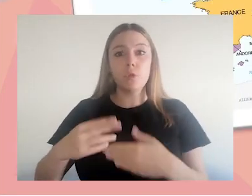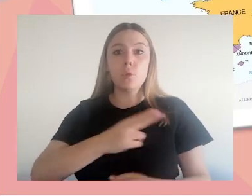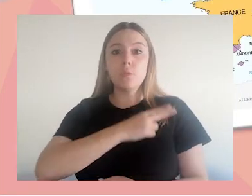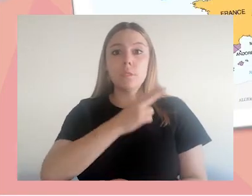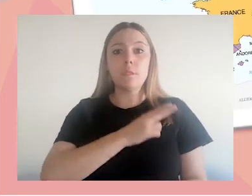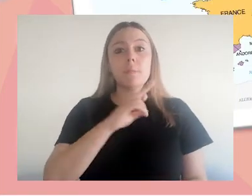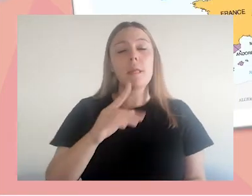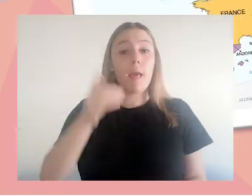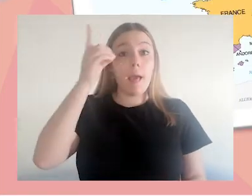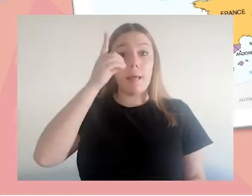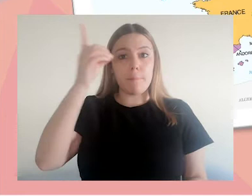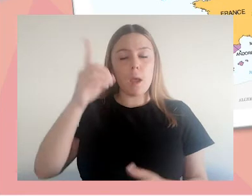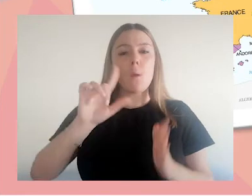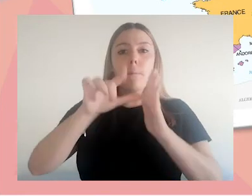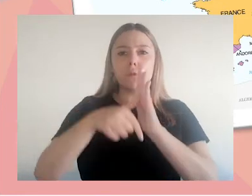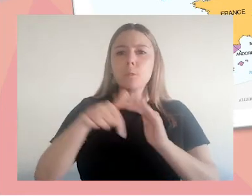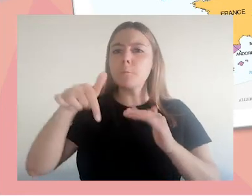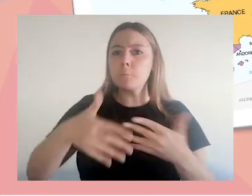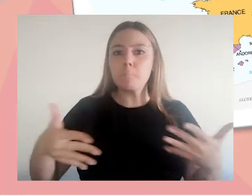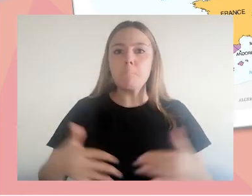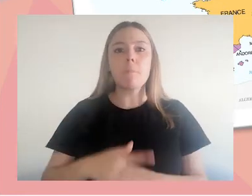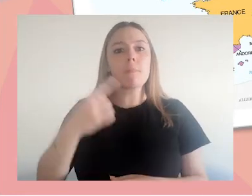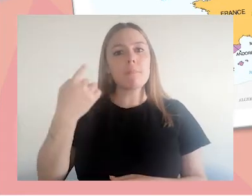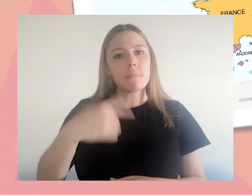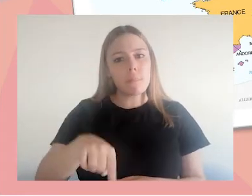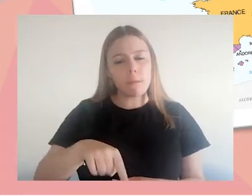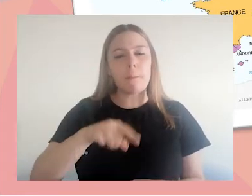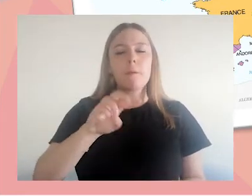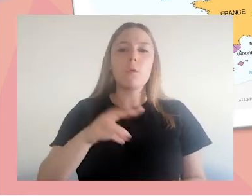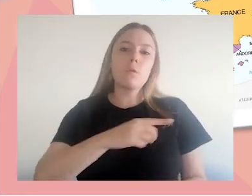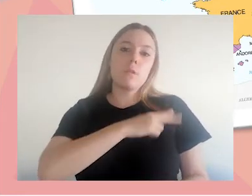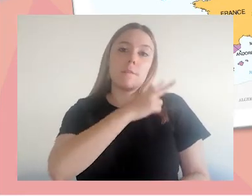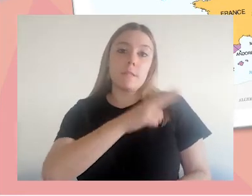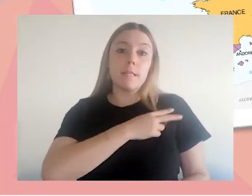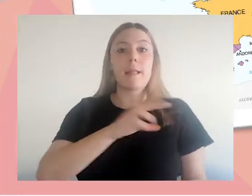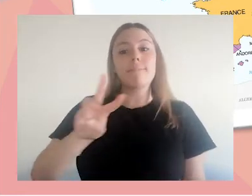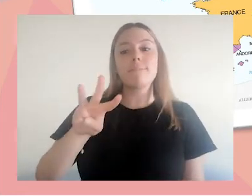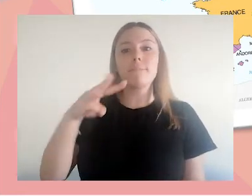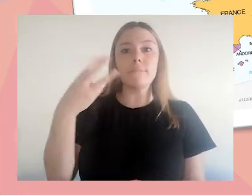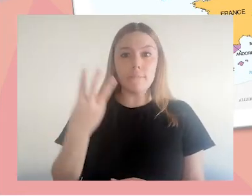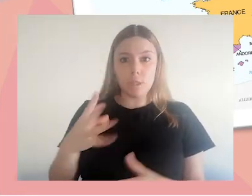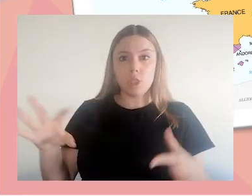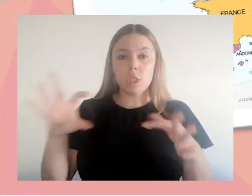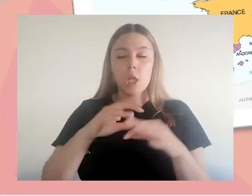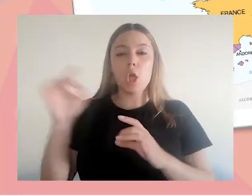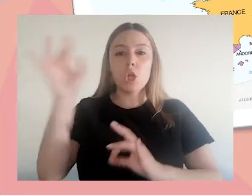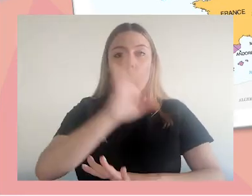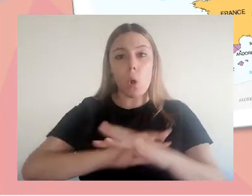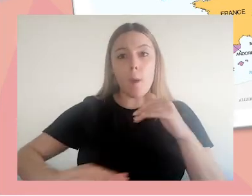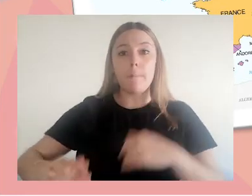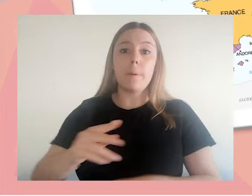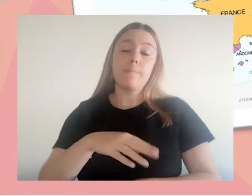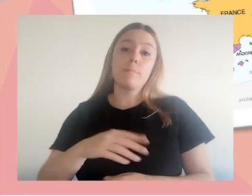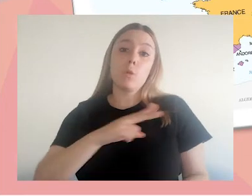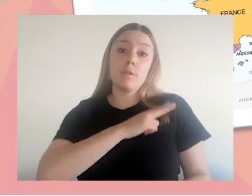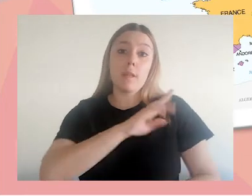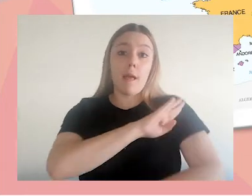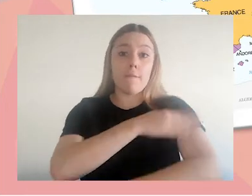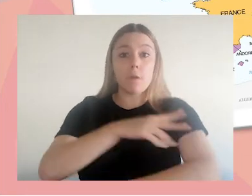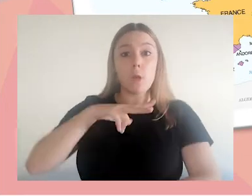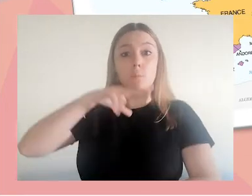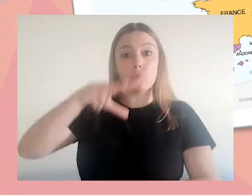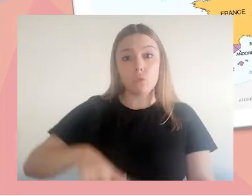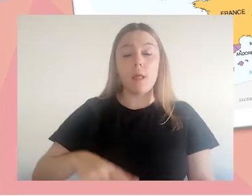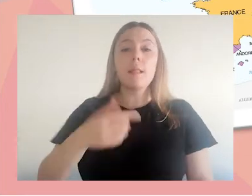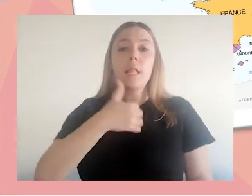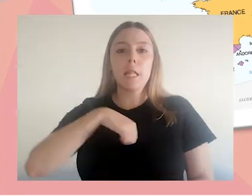Liderado pela Universidade de Hamburgo, na Alemanha, o projeto CoMMiTTEd conta com mais três universidades europeias, a Universidade de Aveiro, em Portugal, a Universidade de